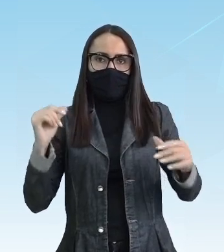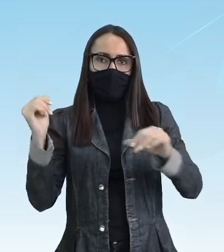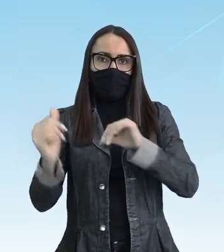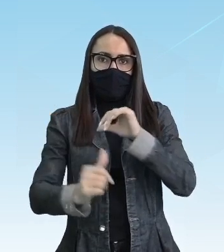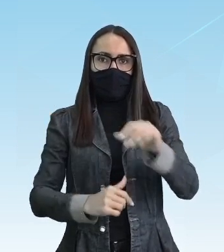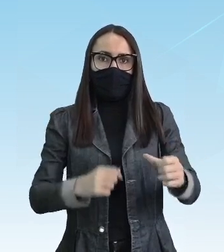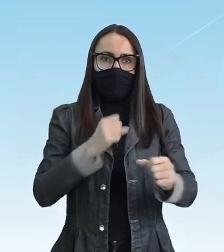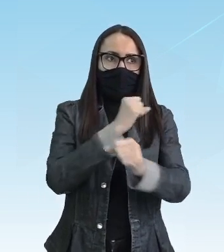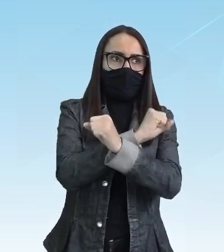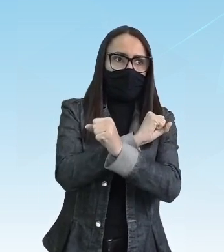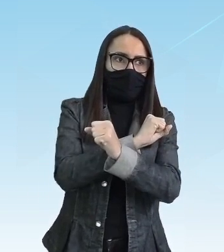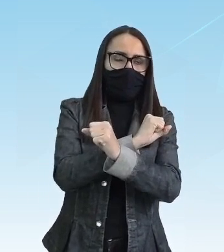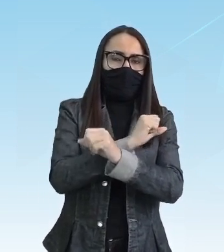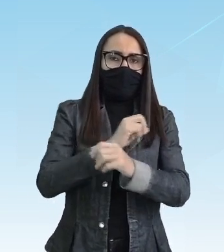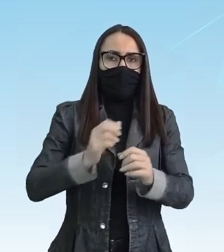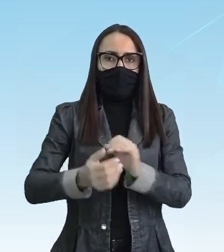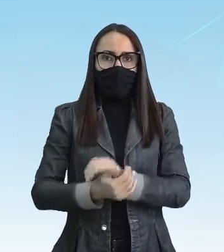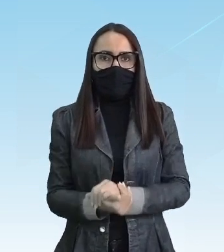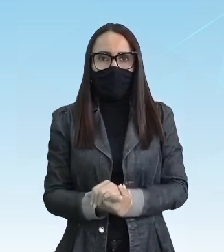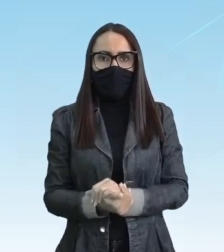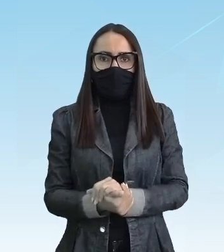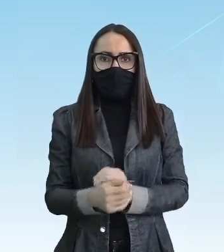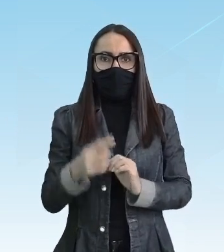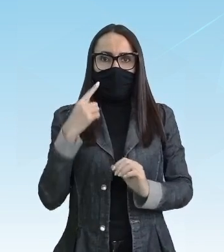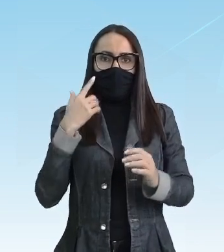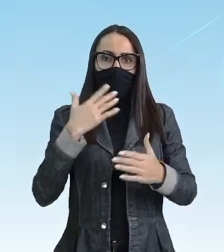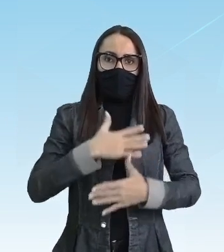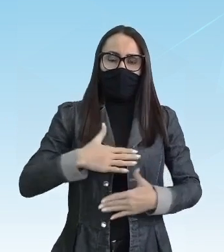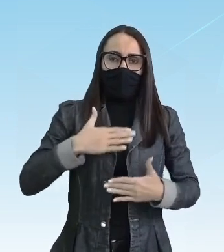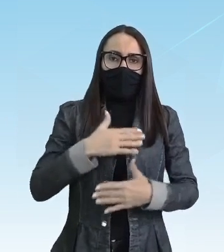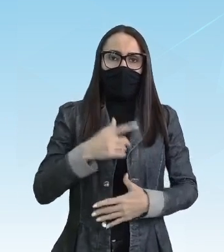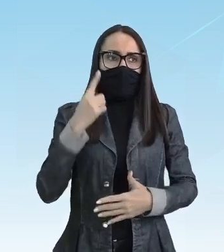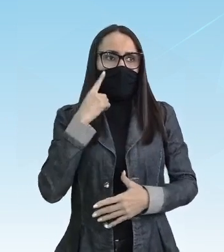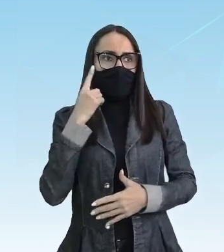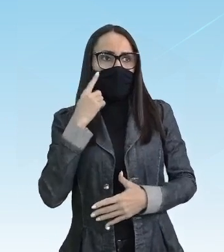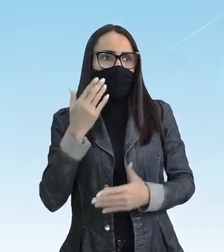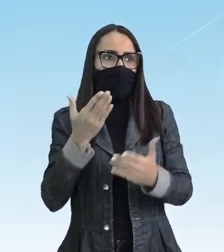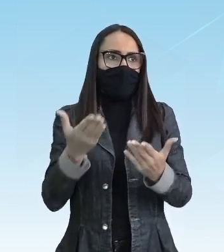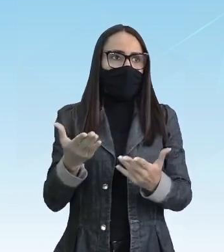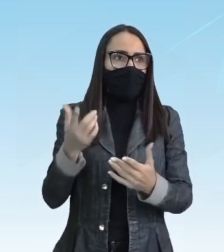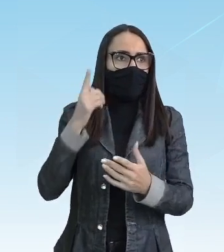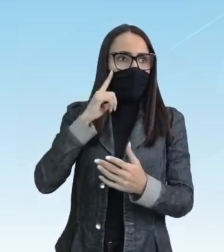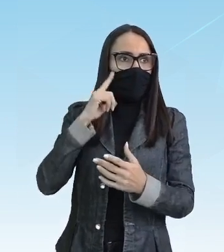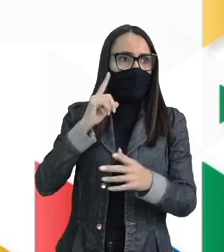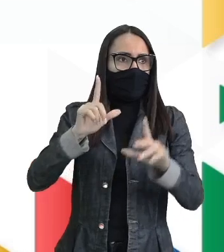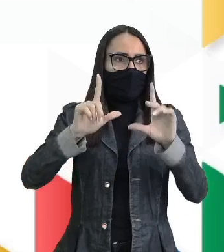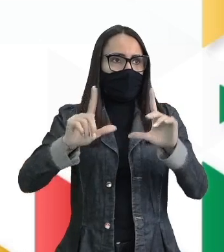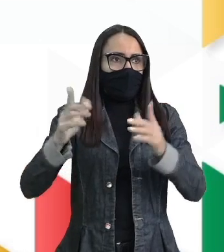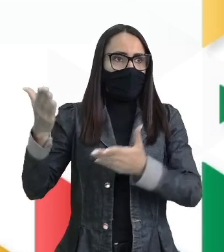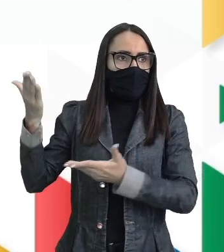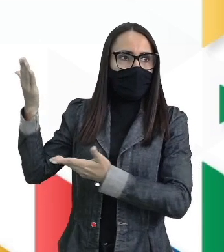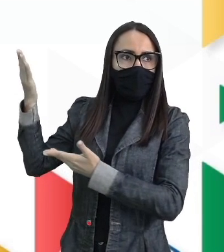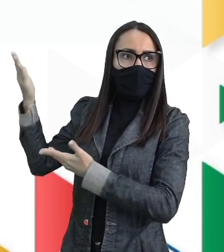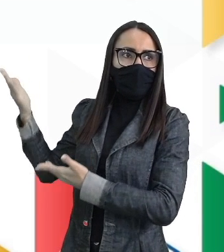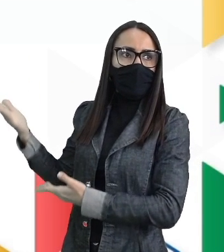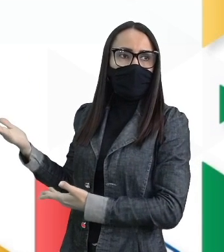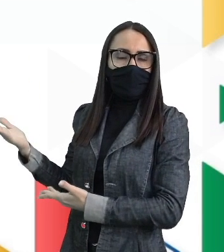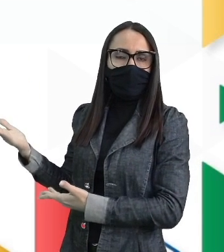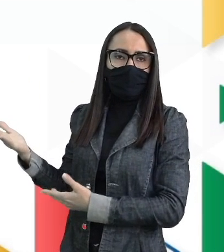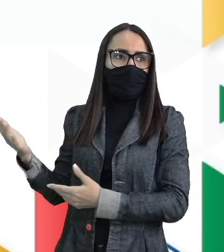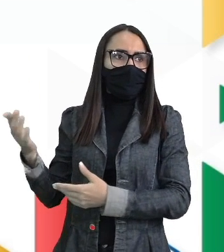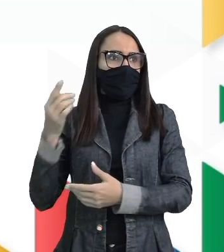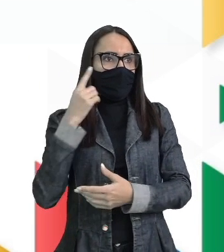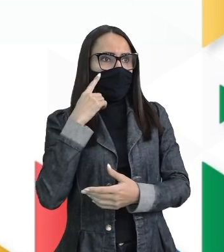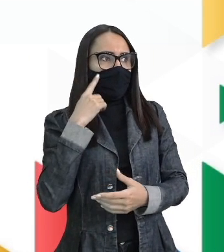certos ossos. Bom, agora eu gostaria que essa imagem aí fosse para a telinha, para a gente observar bem essa questão